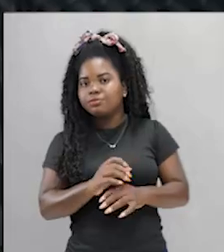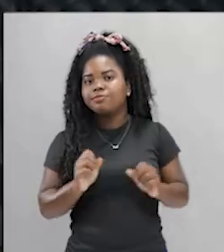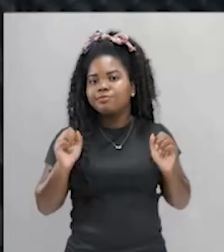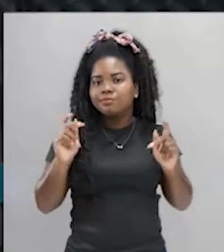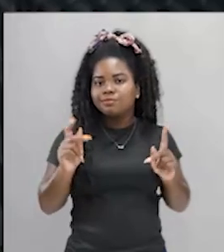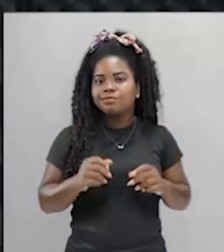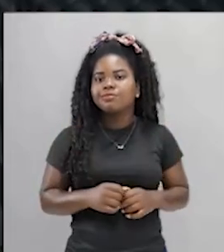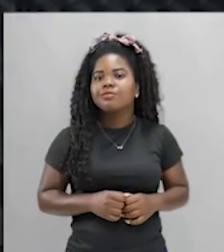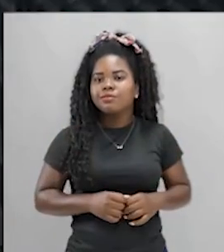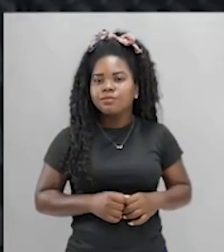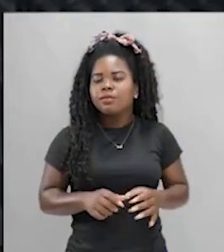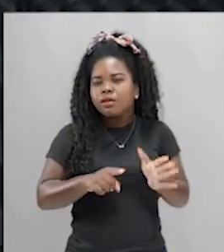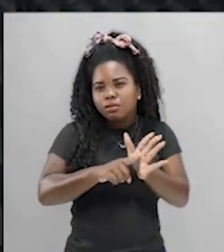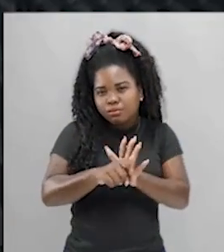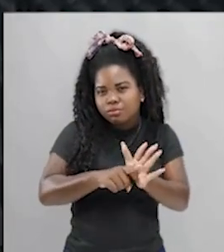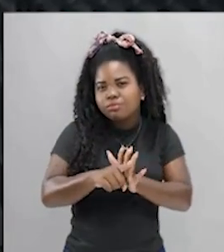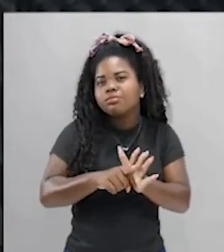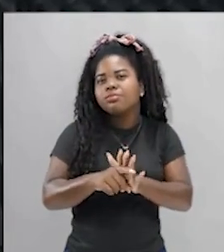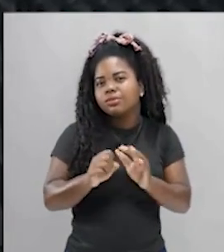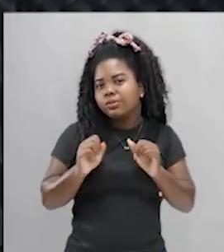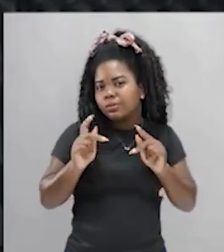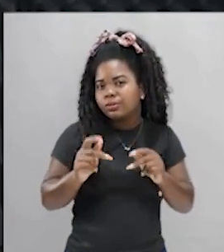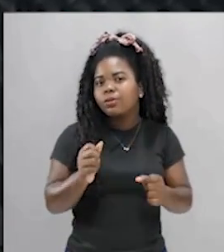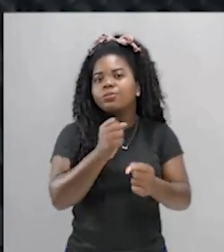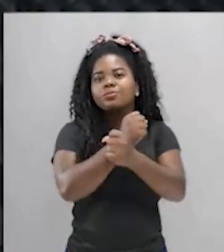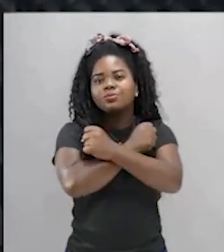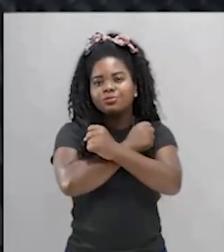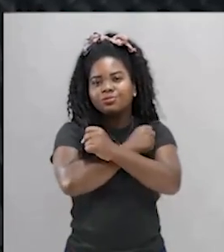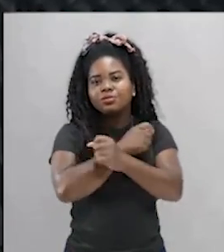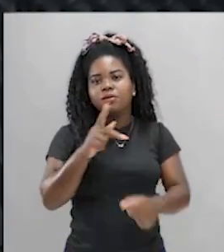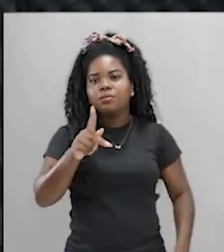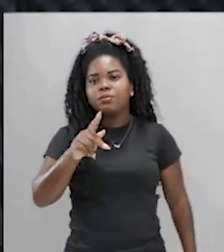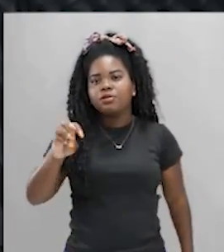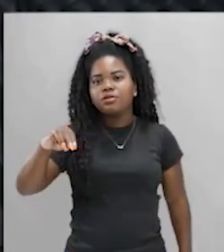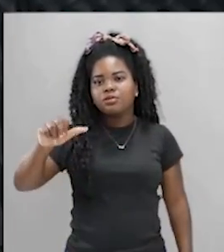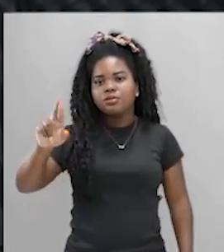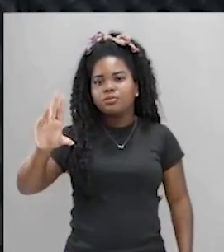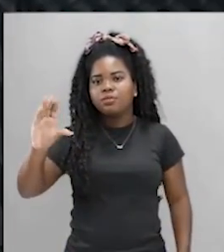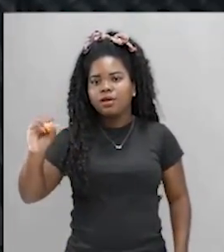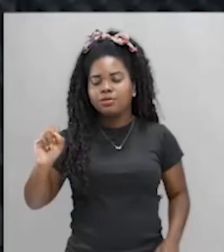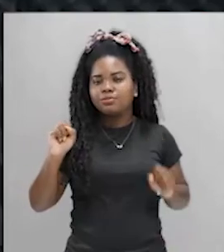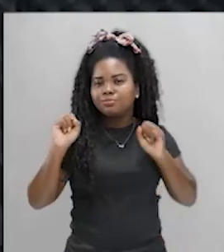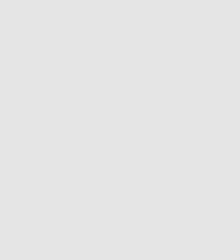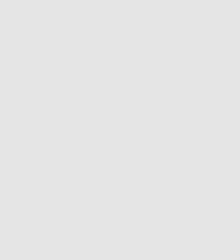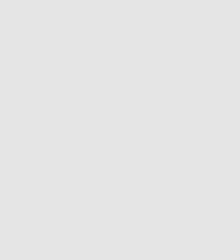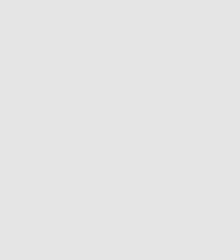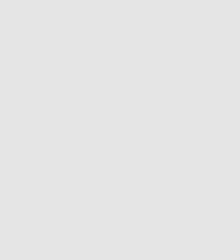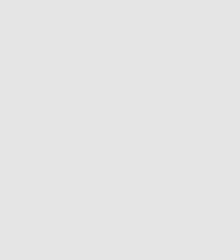vocês. Beleza? Pesquisem, vale muito a pena. Um abraço, professor Marcos Dominici. Fui.